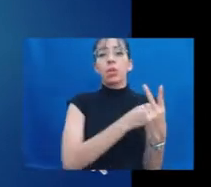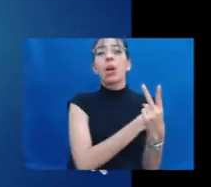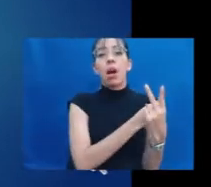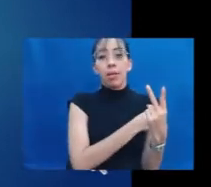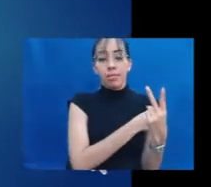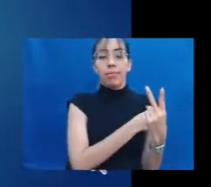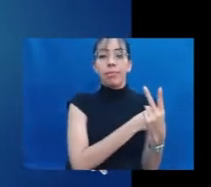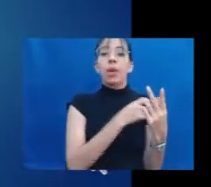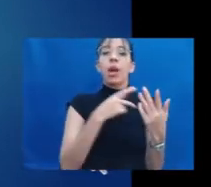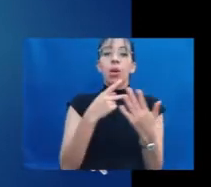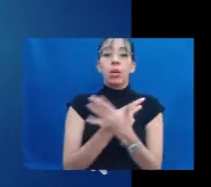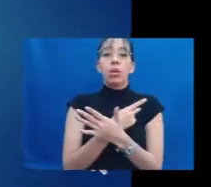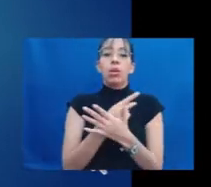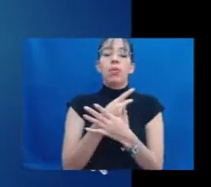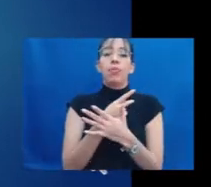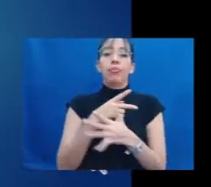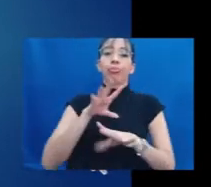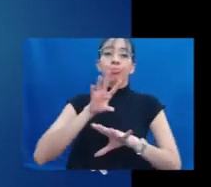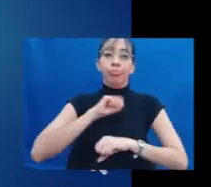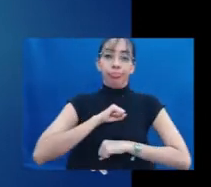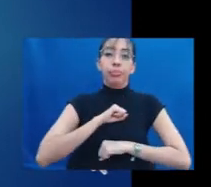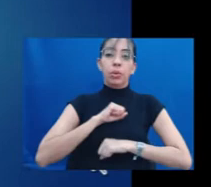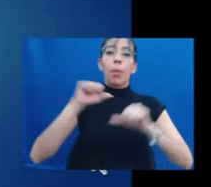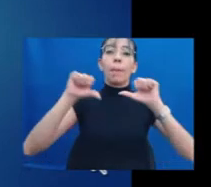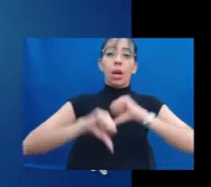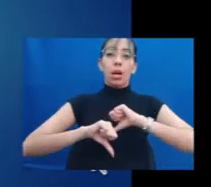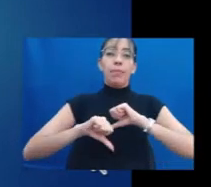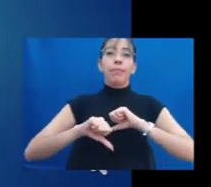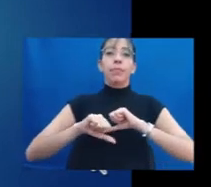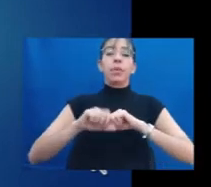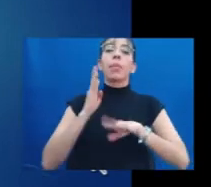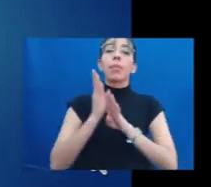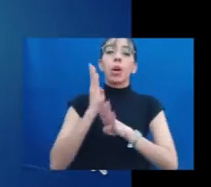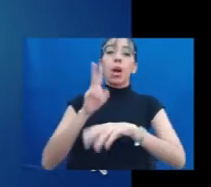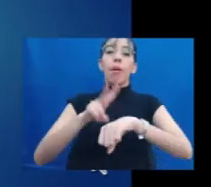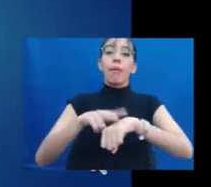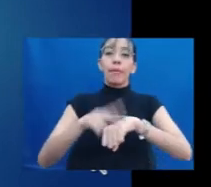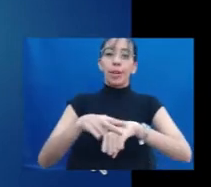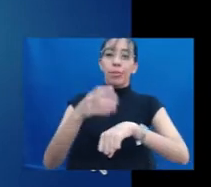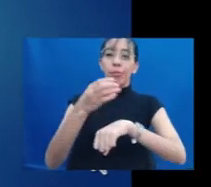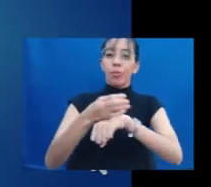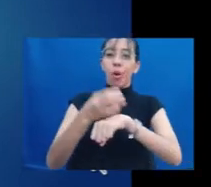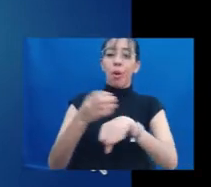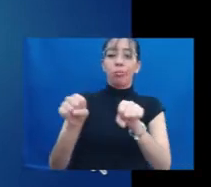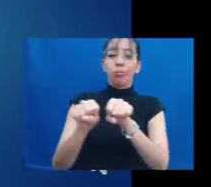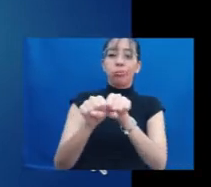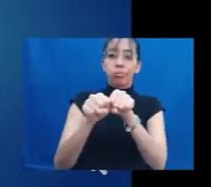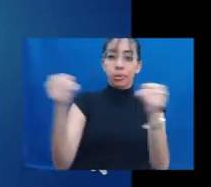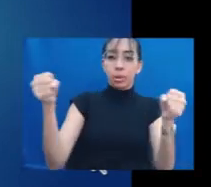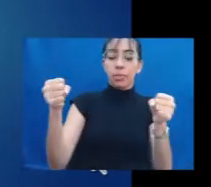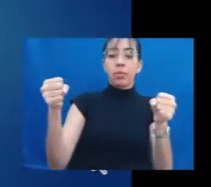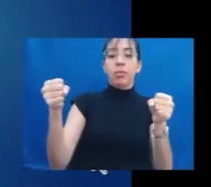alunos sofreram ferimentos nesse acidente. Esses estudantes eles foram atingidos por estilhaços de um frasco de vidro, uma substância